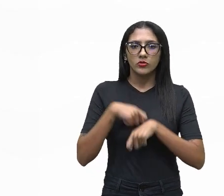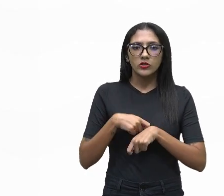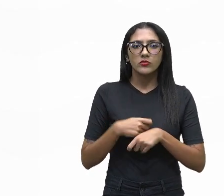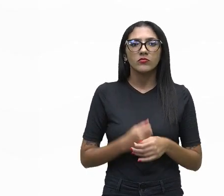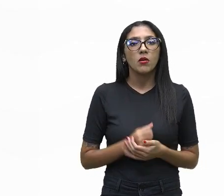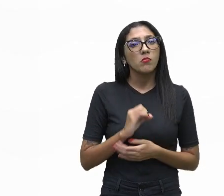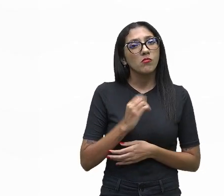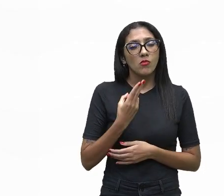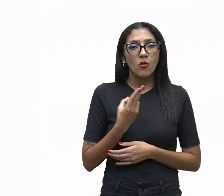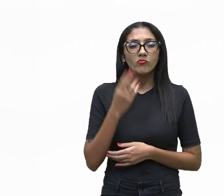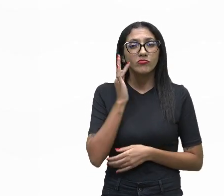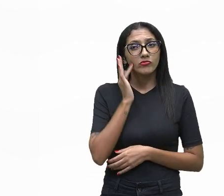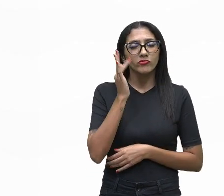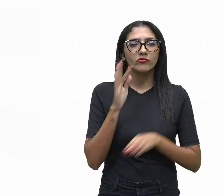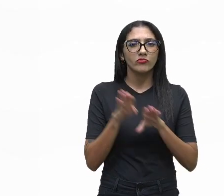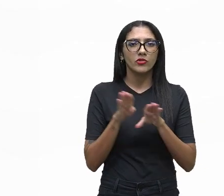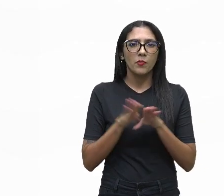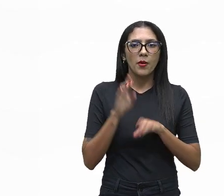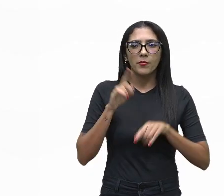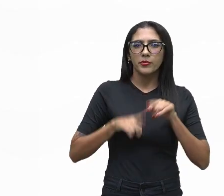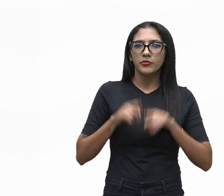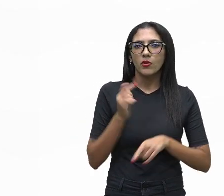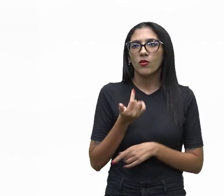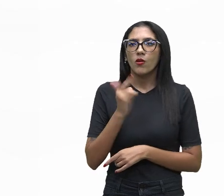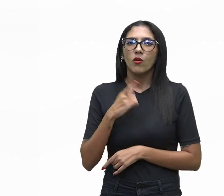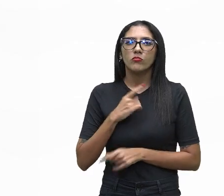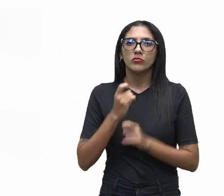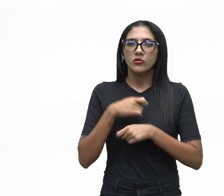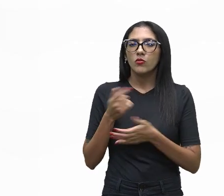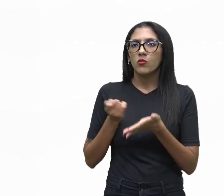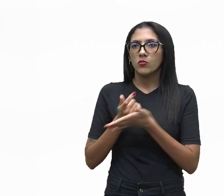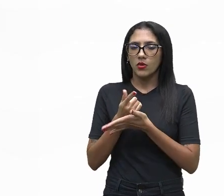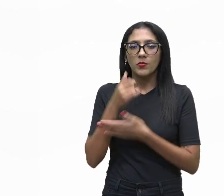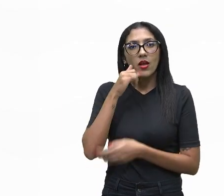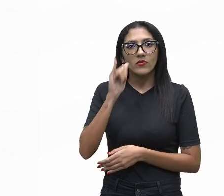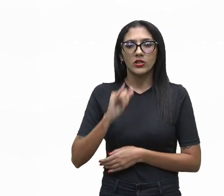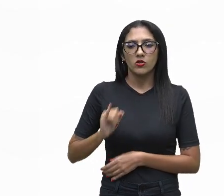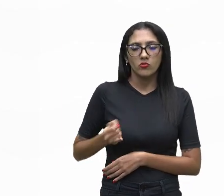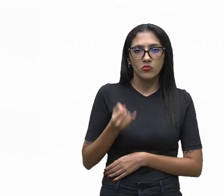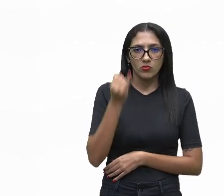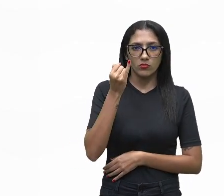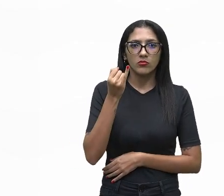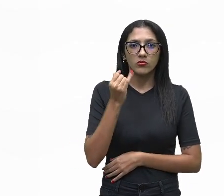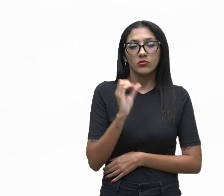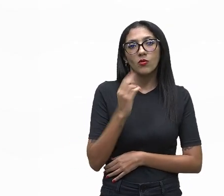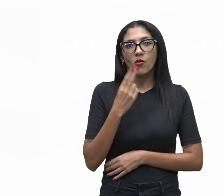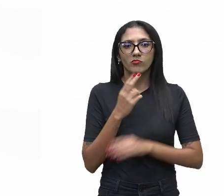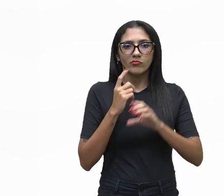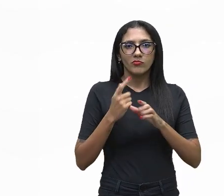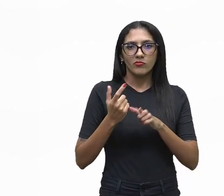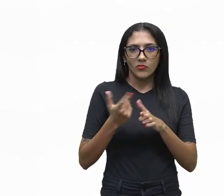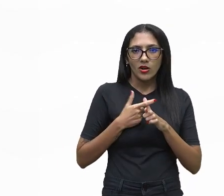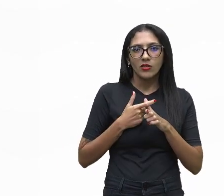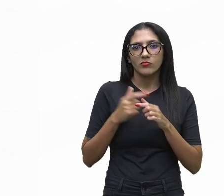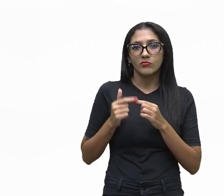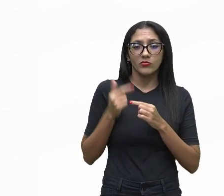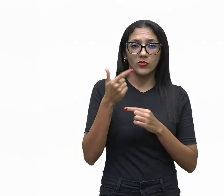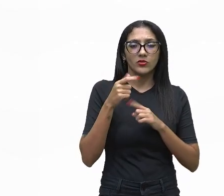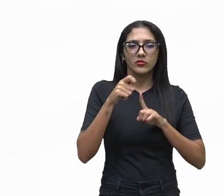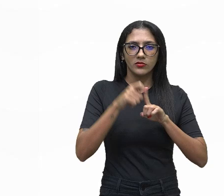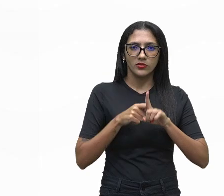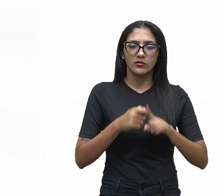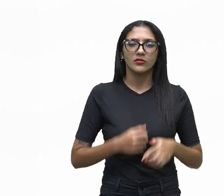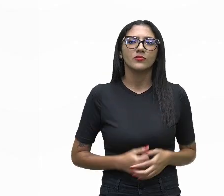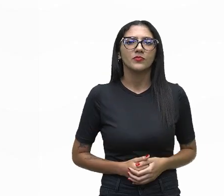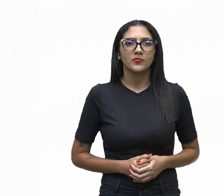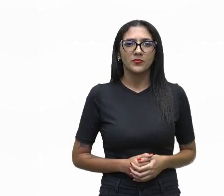ser usada para comprar algo que você precise à vista, evitando juros e uma dívida para outros meses. Acontece também,